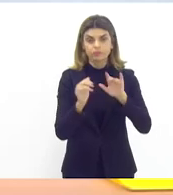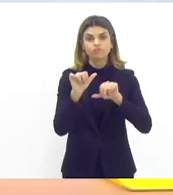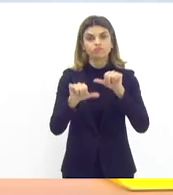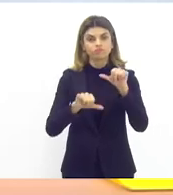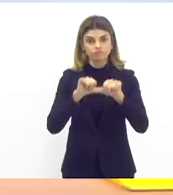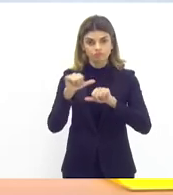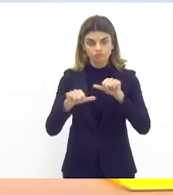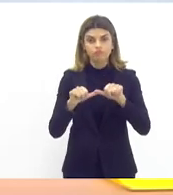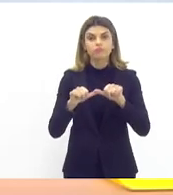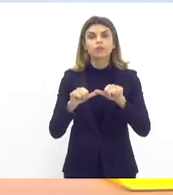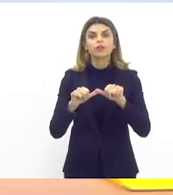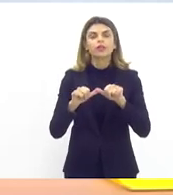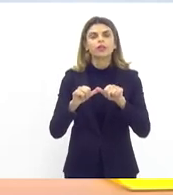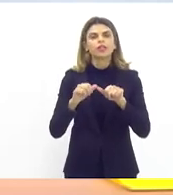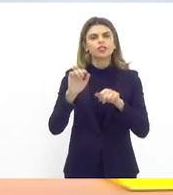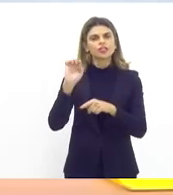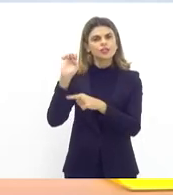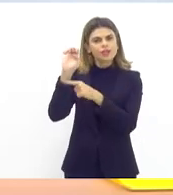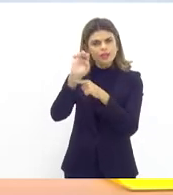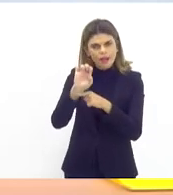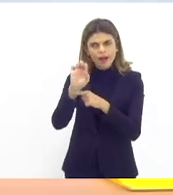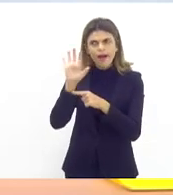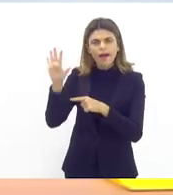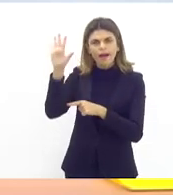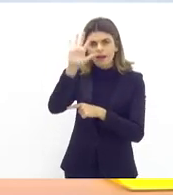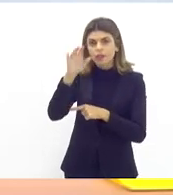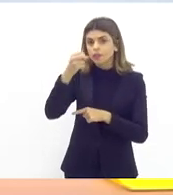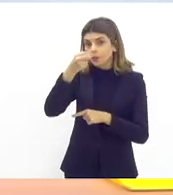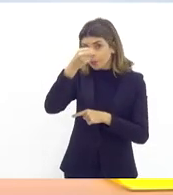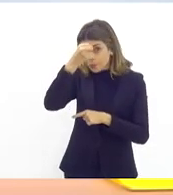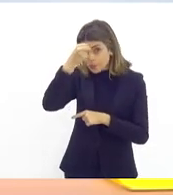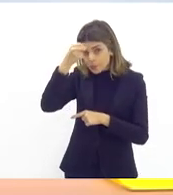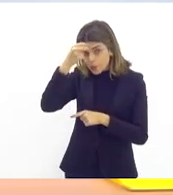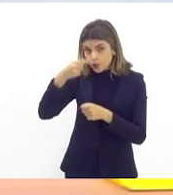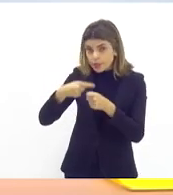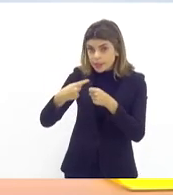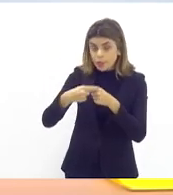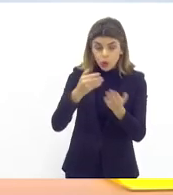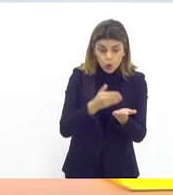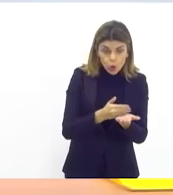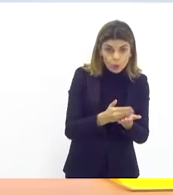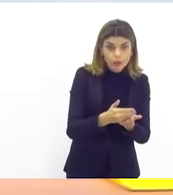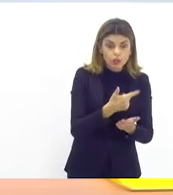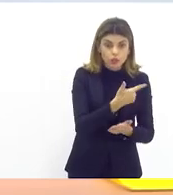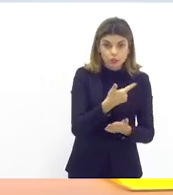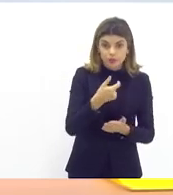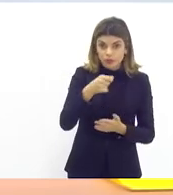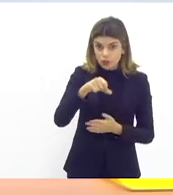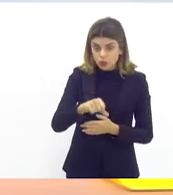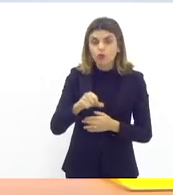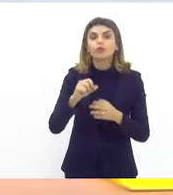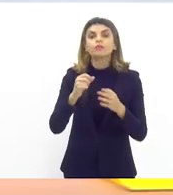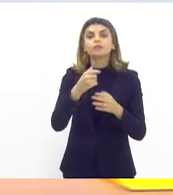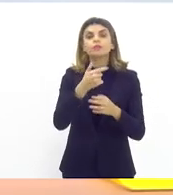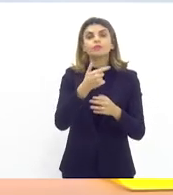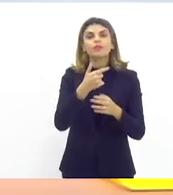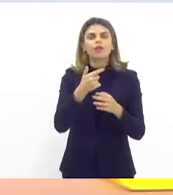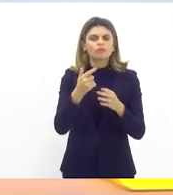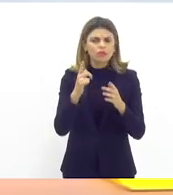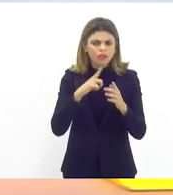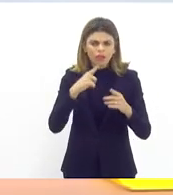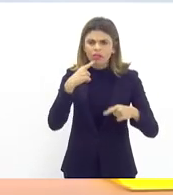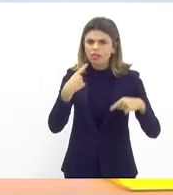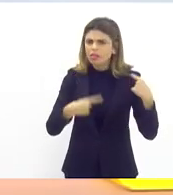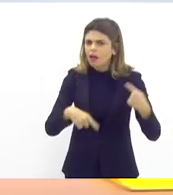A transição para os estados e municípios em 29. Começando em 29, e em 2033, o ICMS e o ISS seriam extintos. Tem um